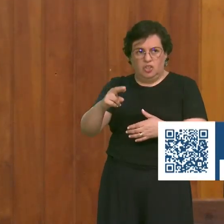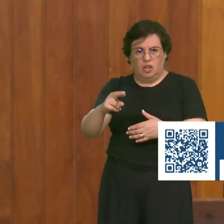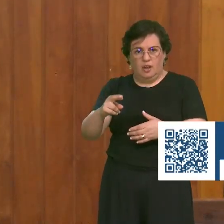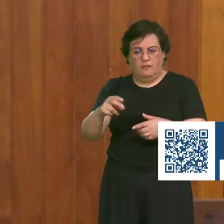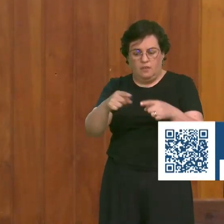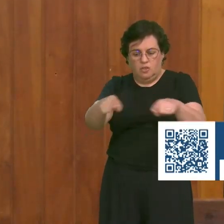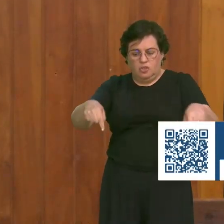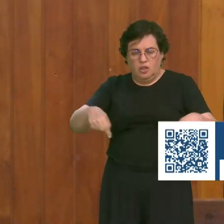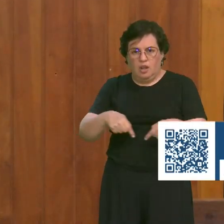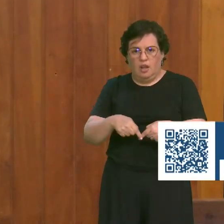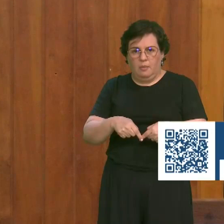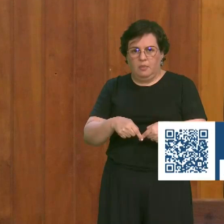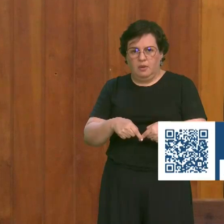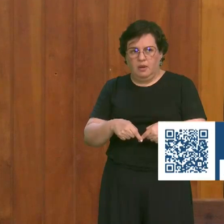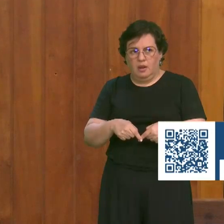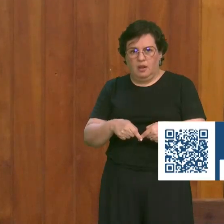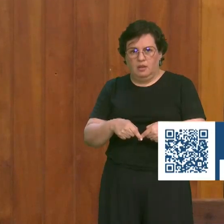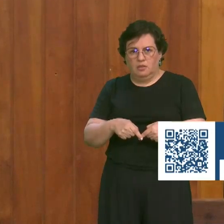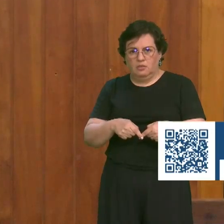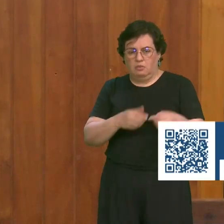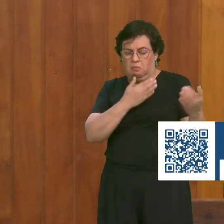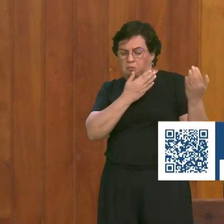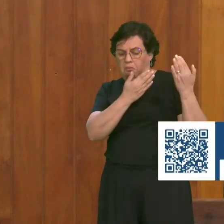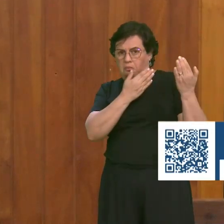suspeitas de envolvimento de corrupção